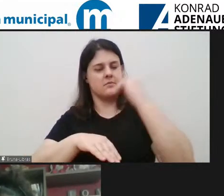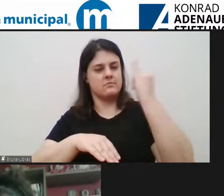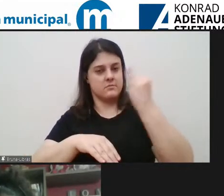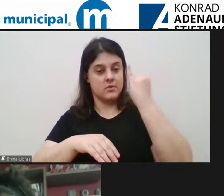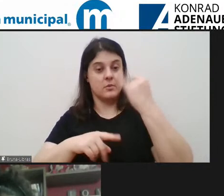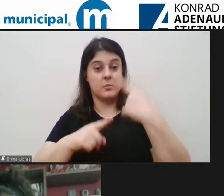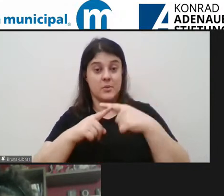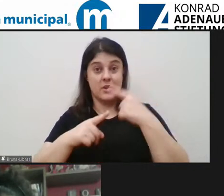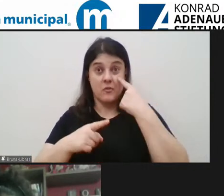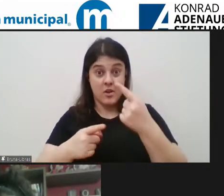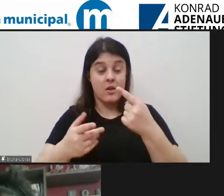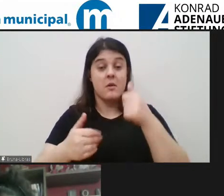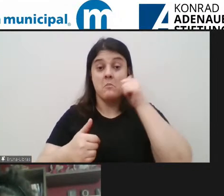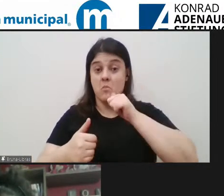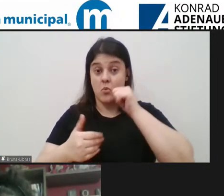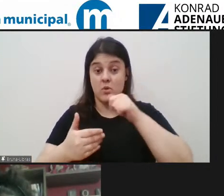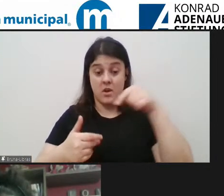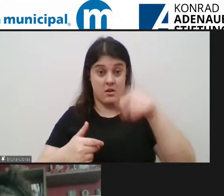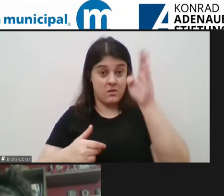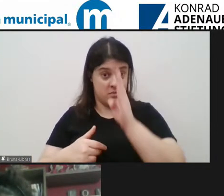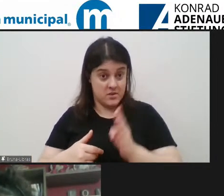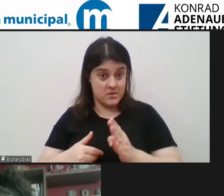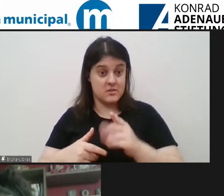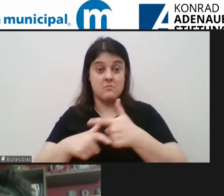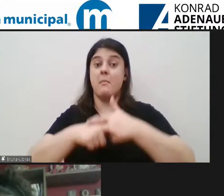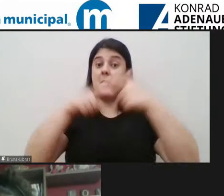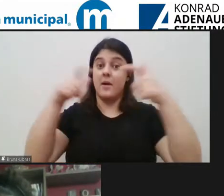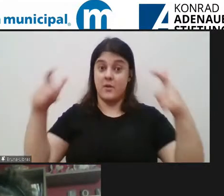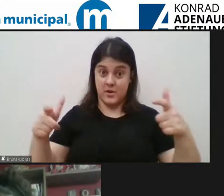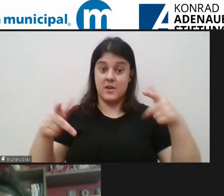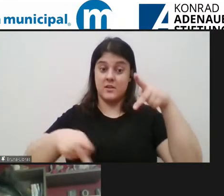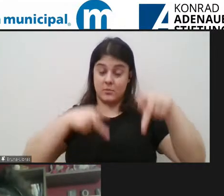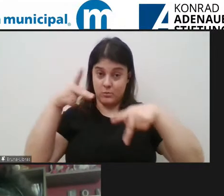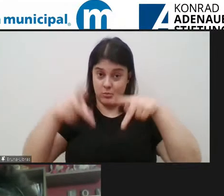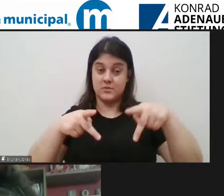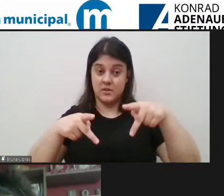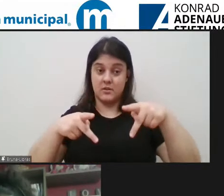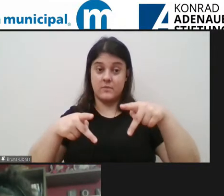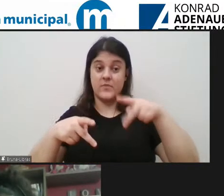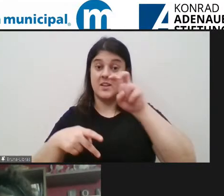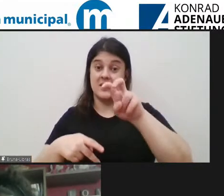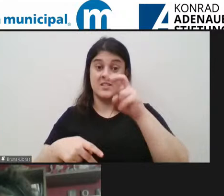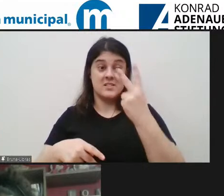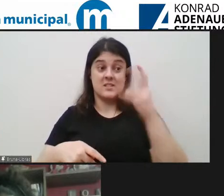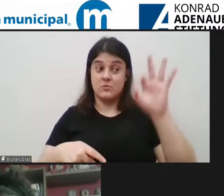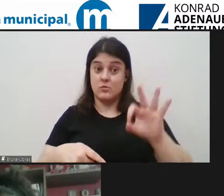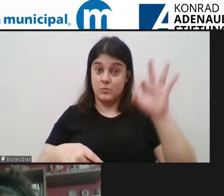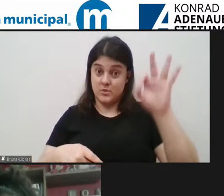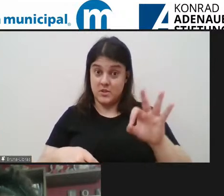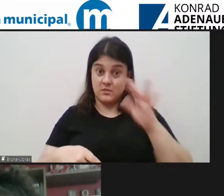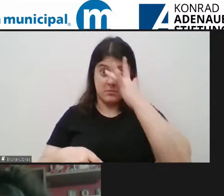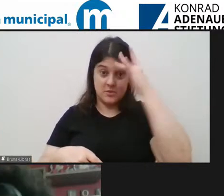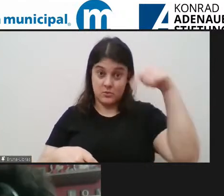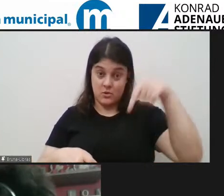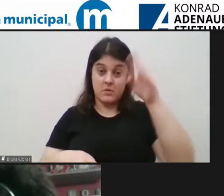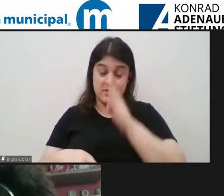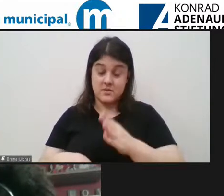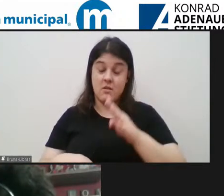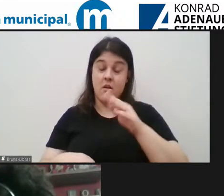né porque se a gente observar as mulheres por exemplo no Brasil Embora ela seja a maioria da população brasileira 52 da população brasileira